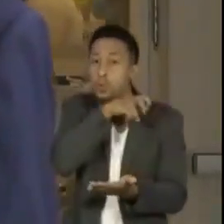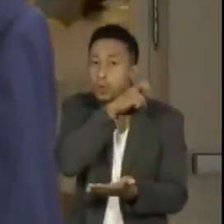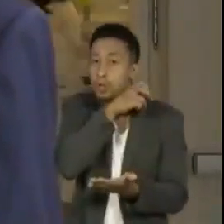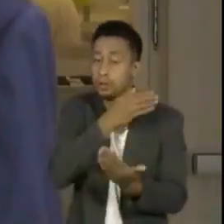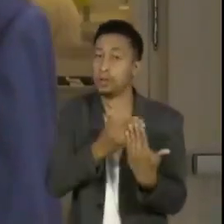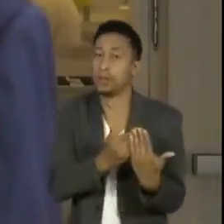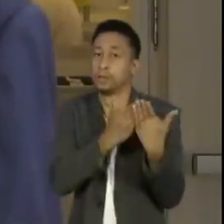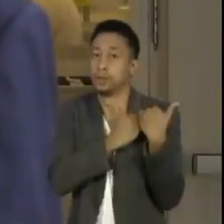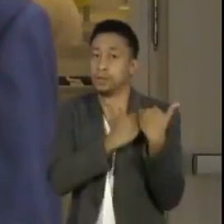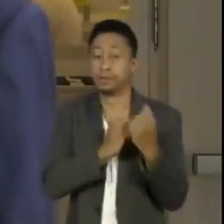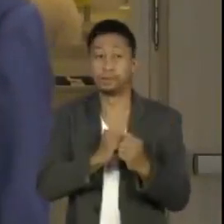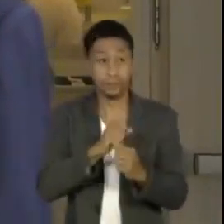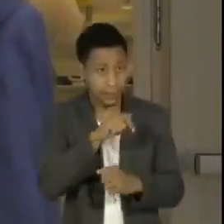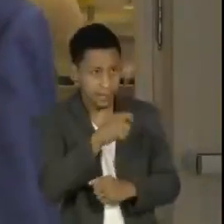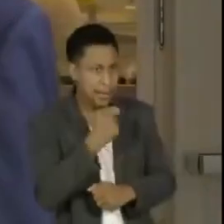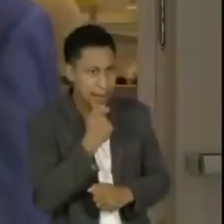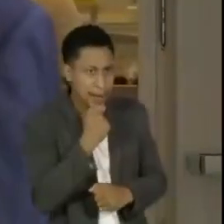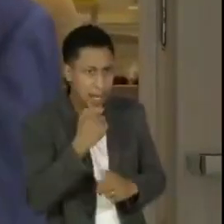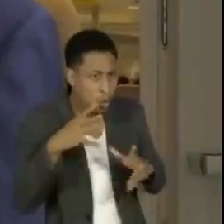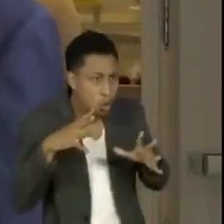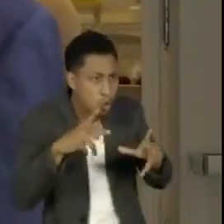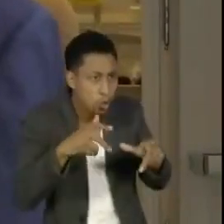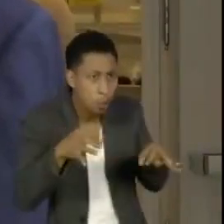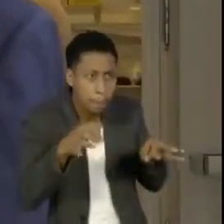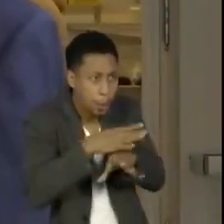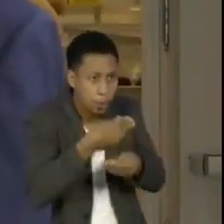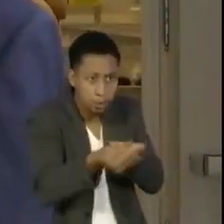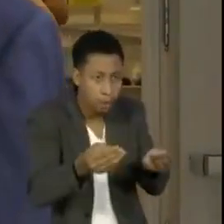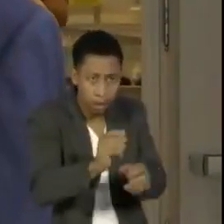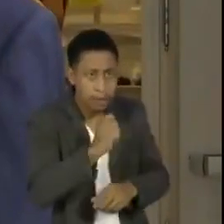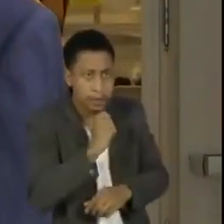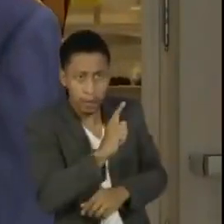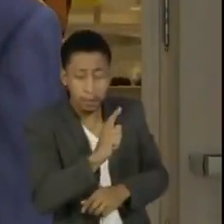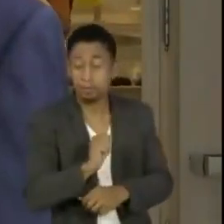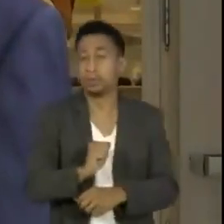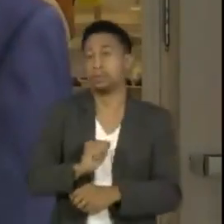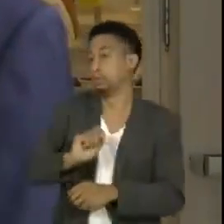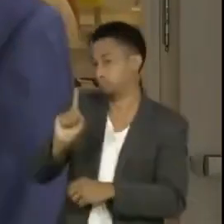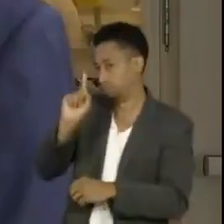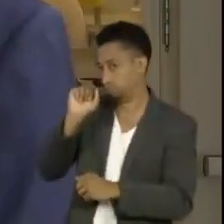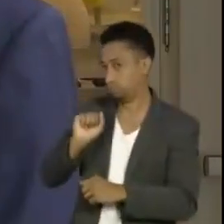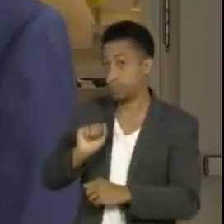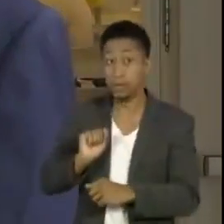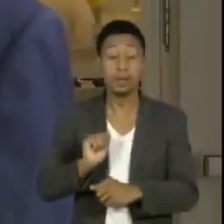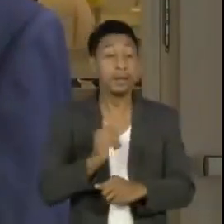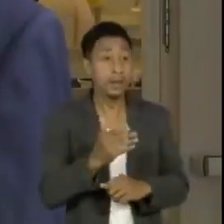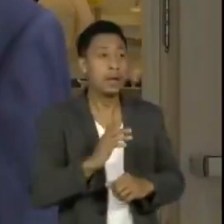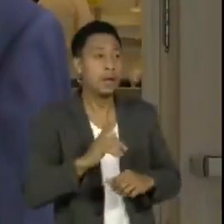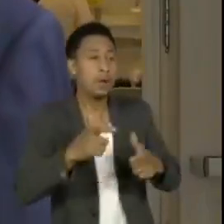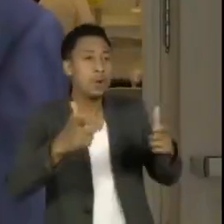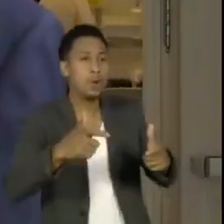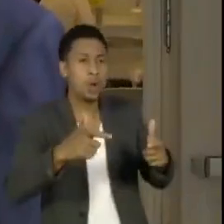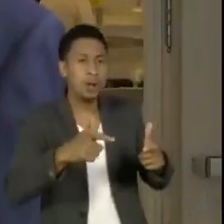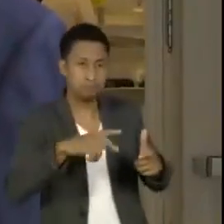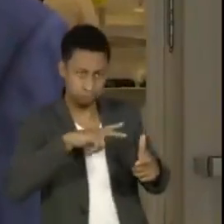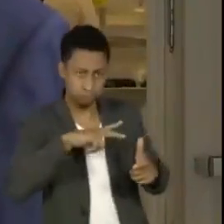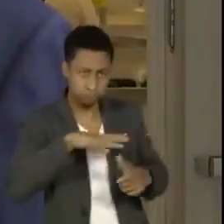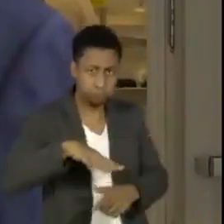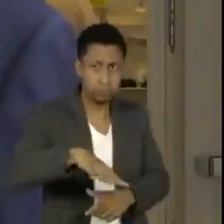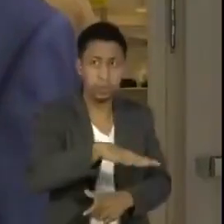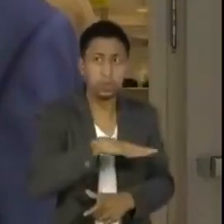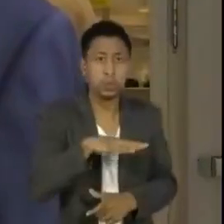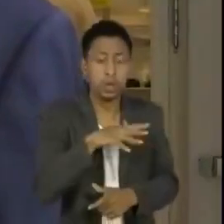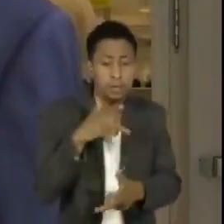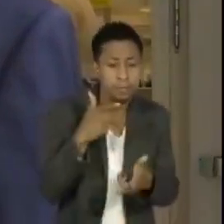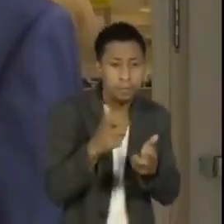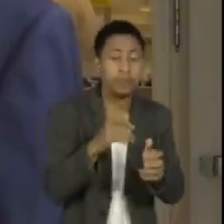todas as doses ainda não estão aqui? Não estão aqui. Tá. É um local reservado, né? Isso é importante destacar, porque mesmo que a pessoa seja um profissional da área da